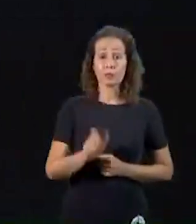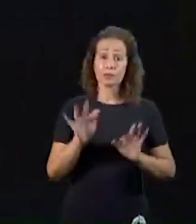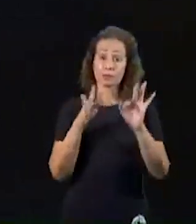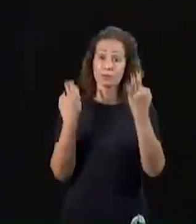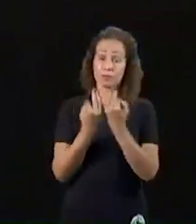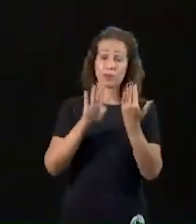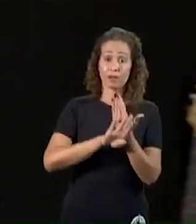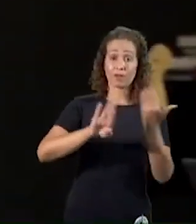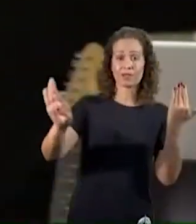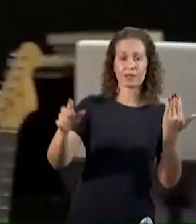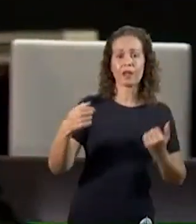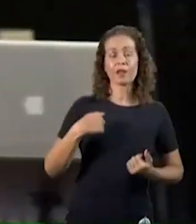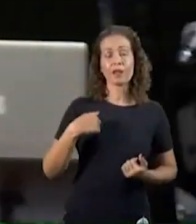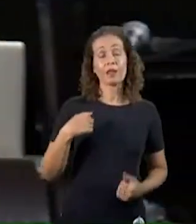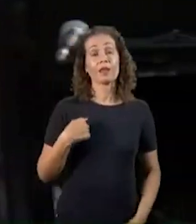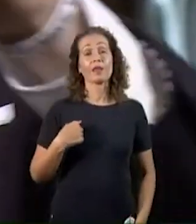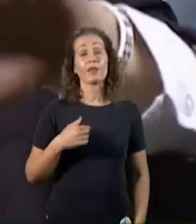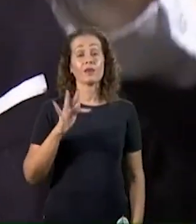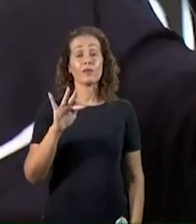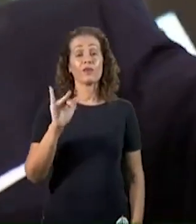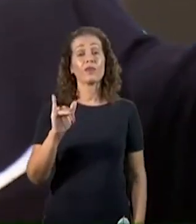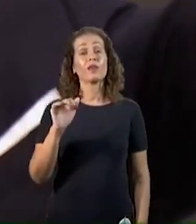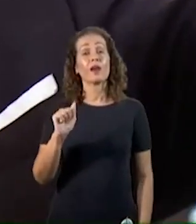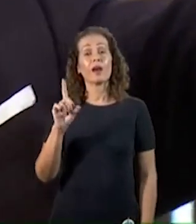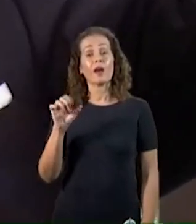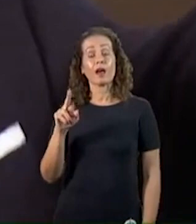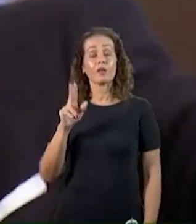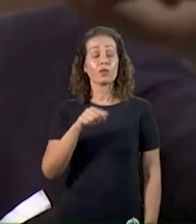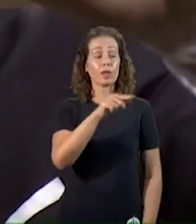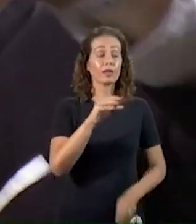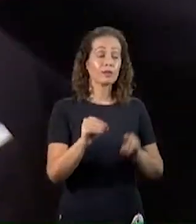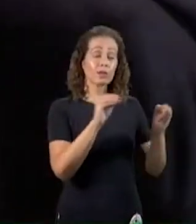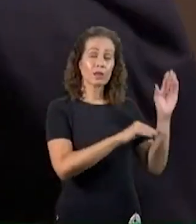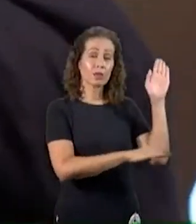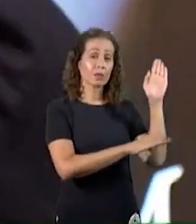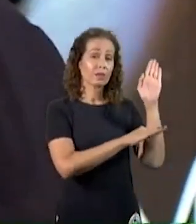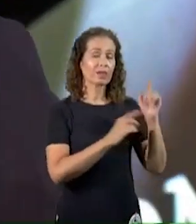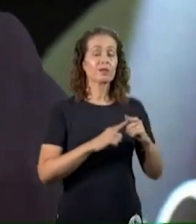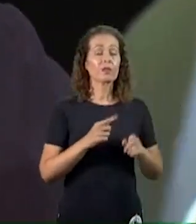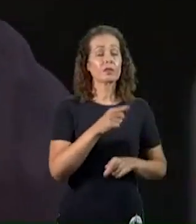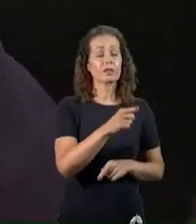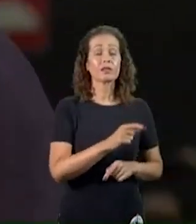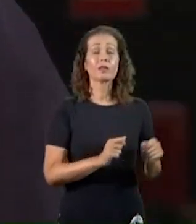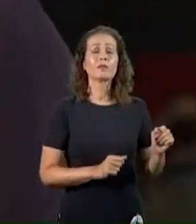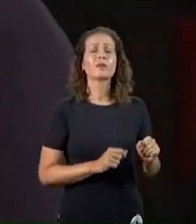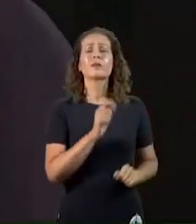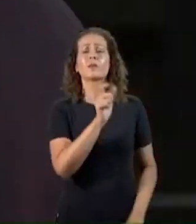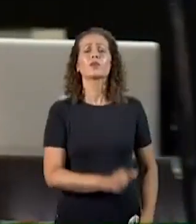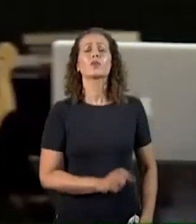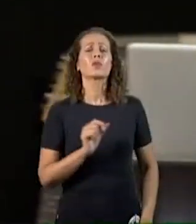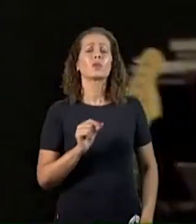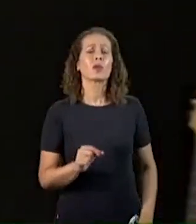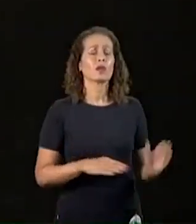pessoa, eu fui fiador dessa pessoa para ela morar num apartamento. Mas essa pessoa saiu do apartamento antes